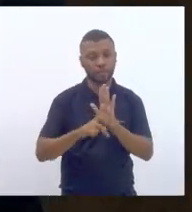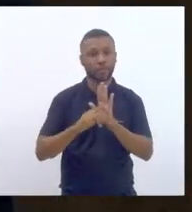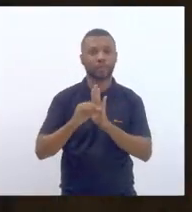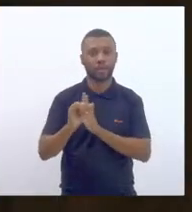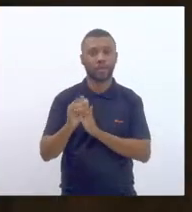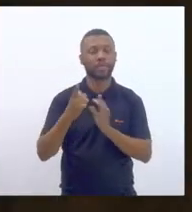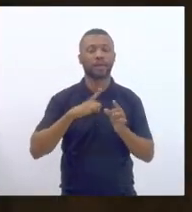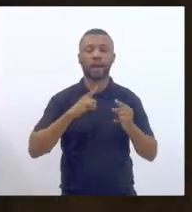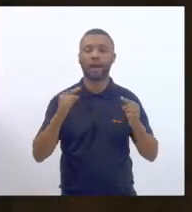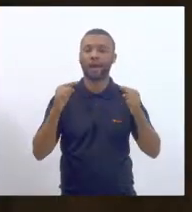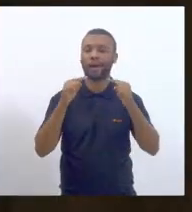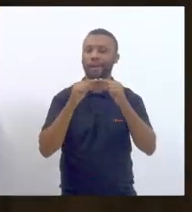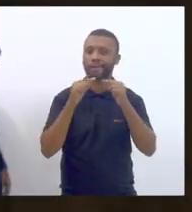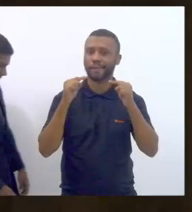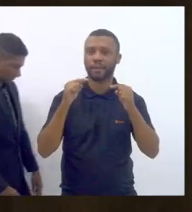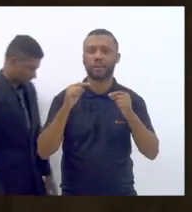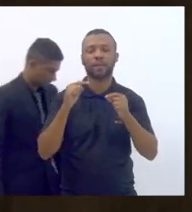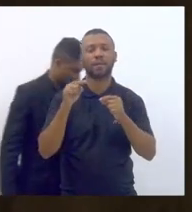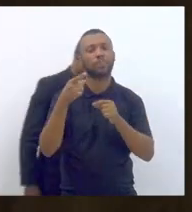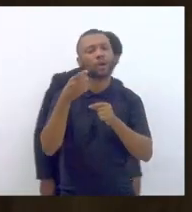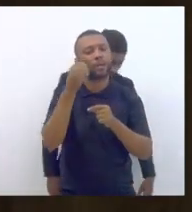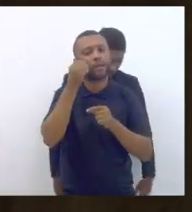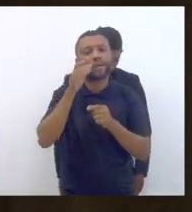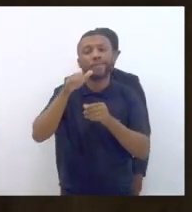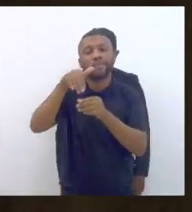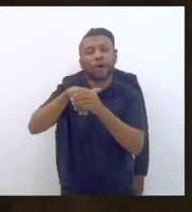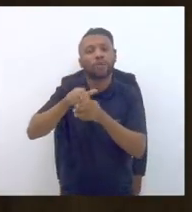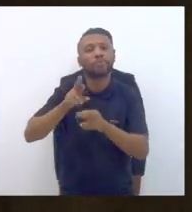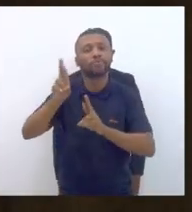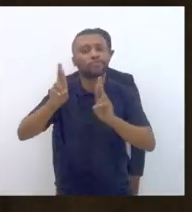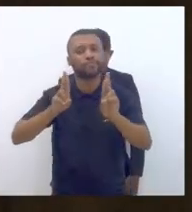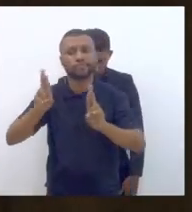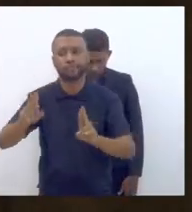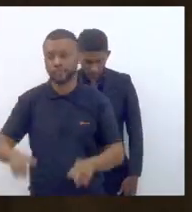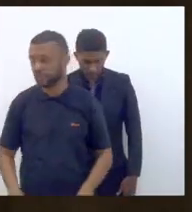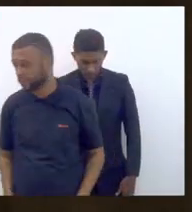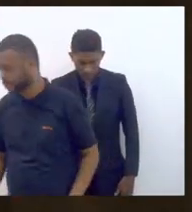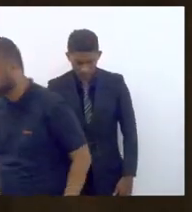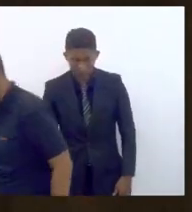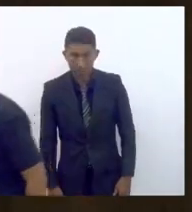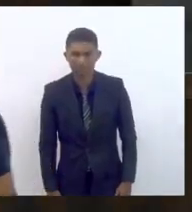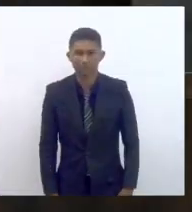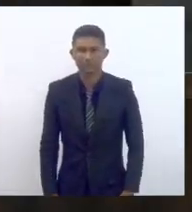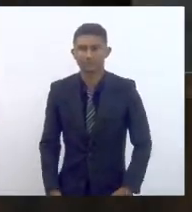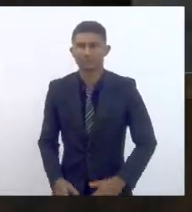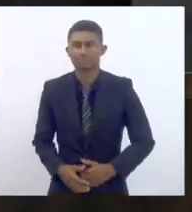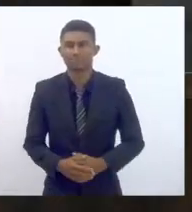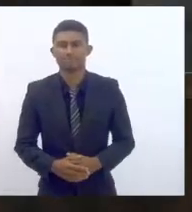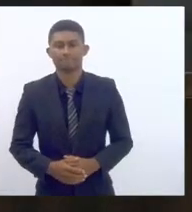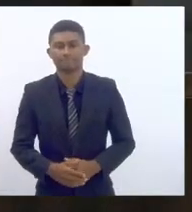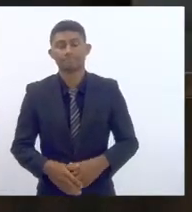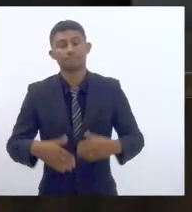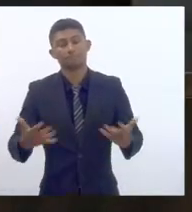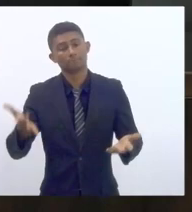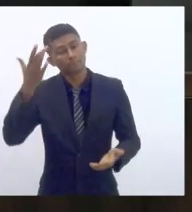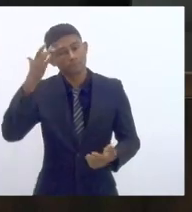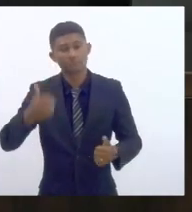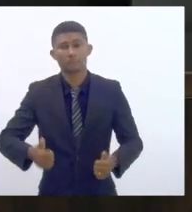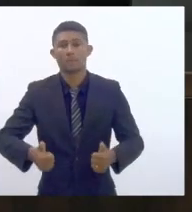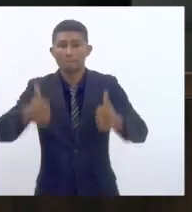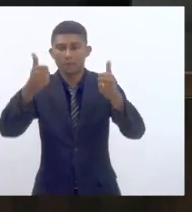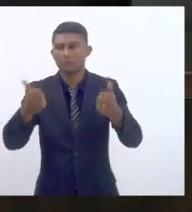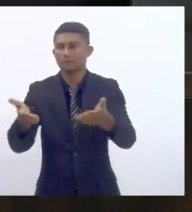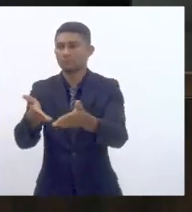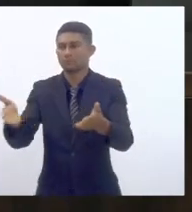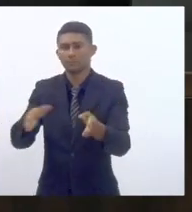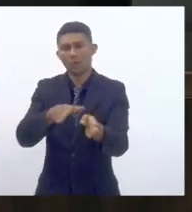têm a ver, depois vota os conselheiros, depois entra na ordem do dia, normalmente. Não, eu preferia. Vamos votar os conselheiros? Está bem,